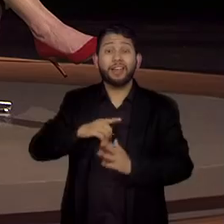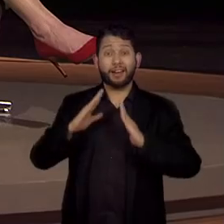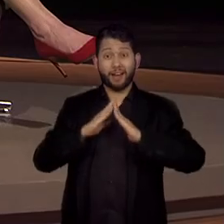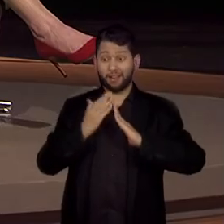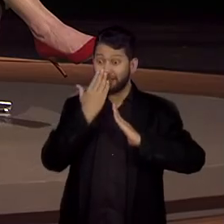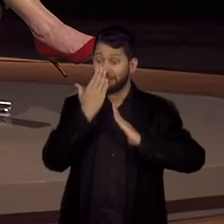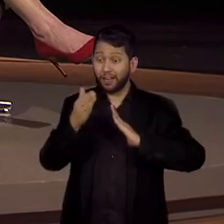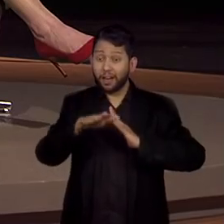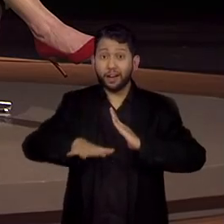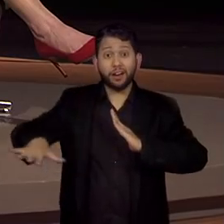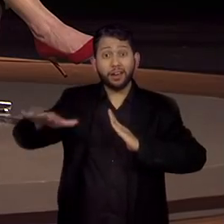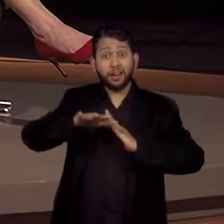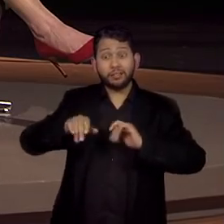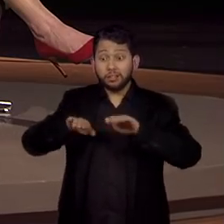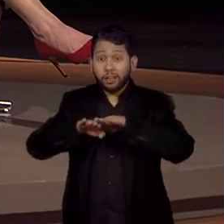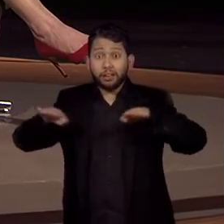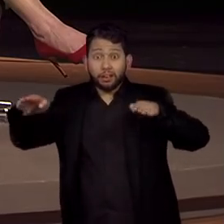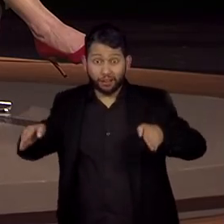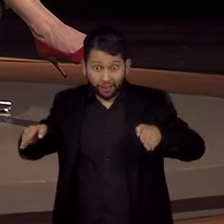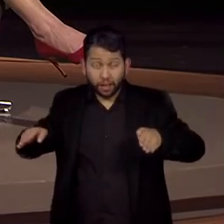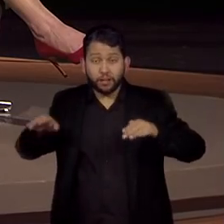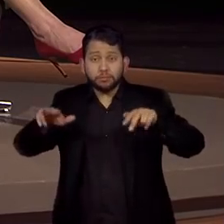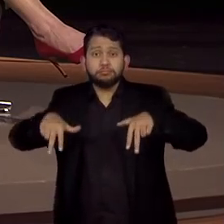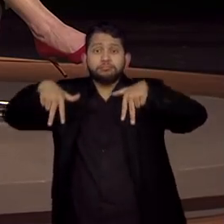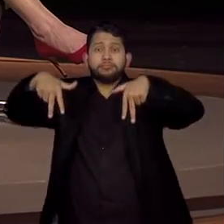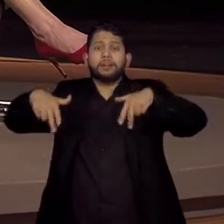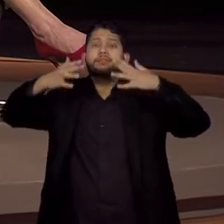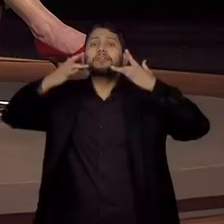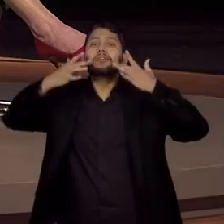faziam teatros com o pessoal de